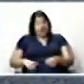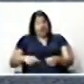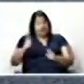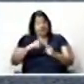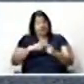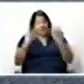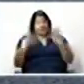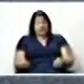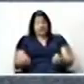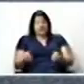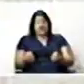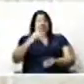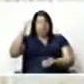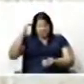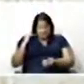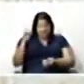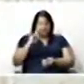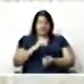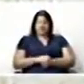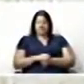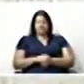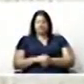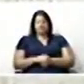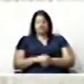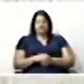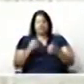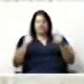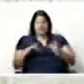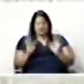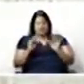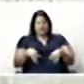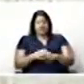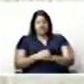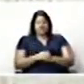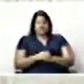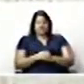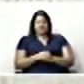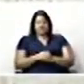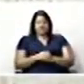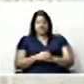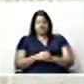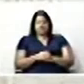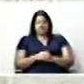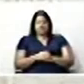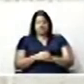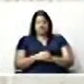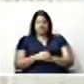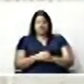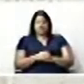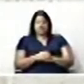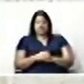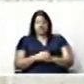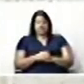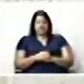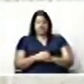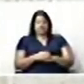que aceitasse as coisas. Né? Muito obrigado, Tim. Então, eu queria dizer, para terminar, presidente, que antes da gente